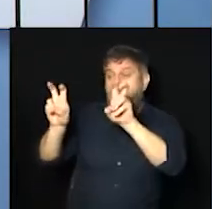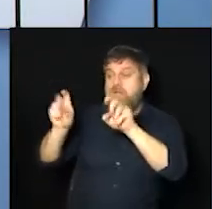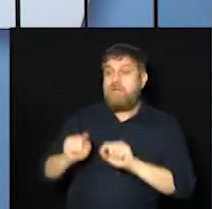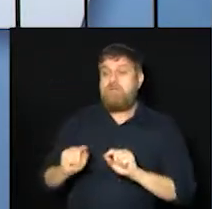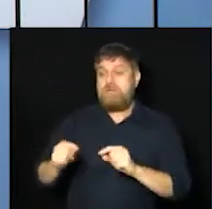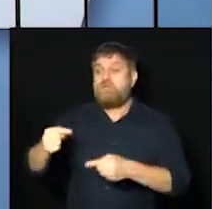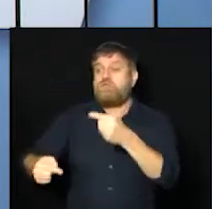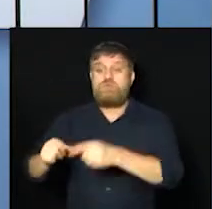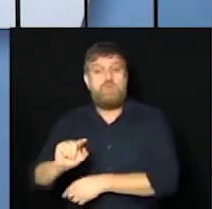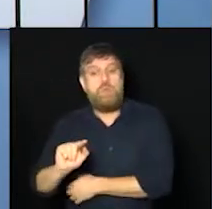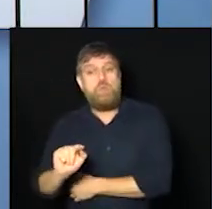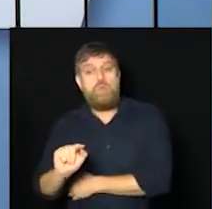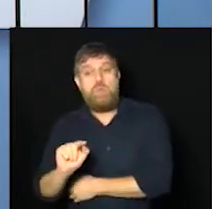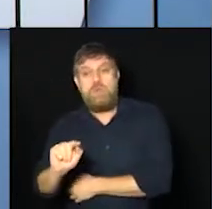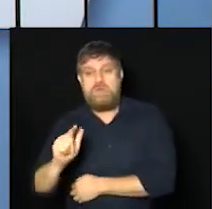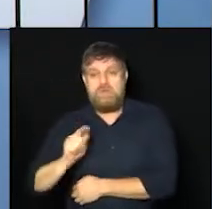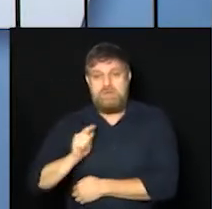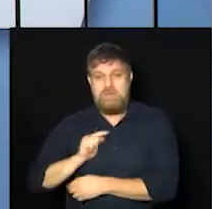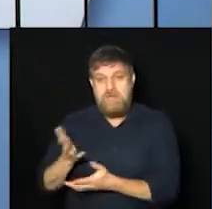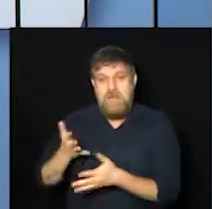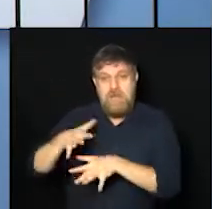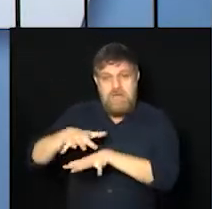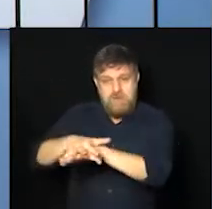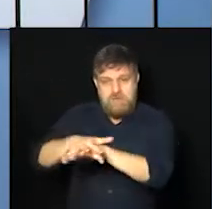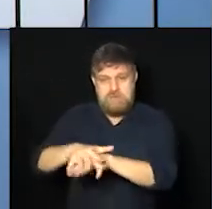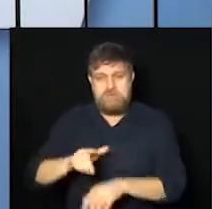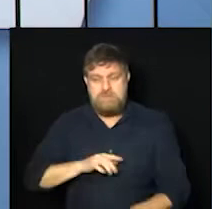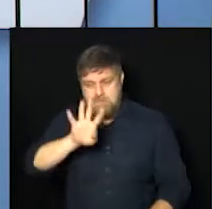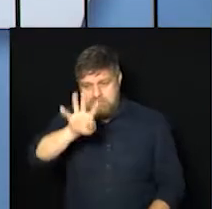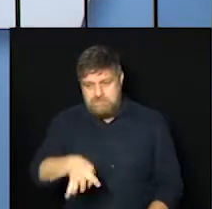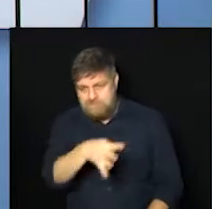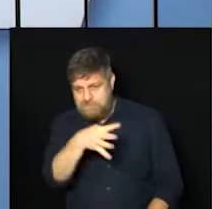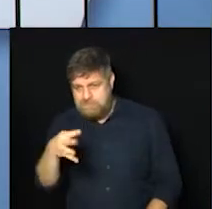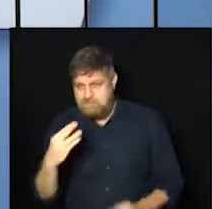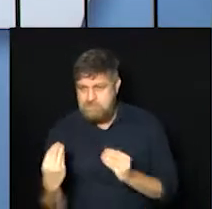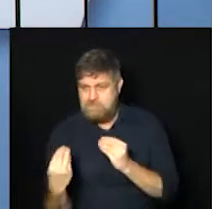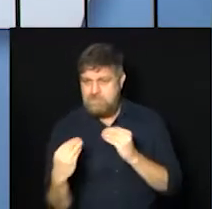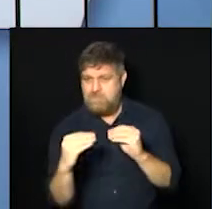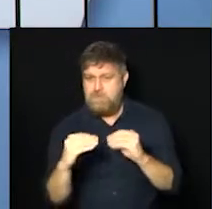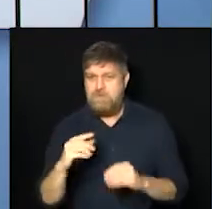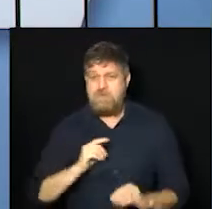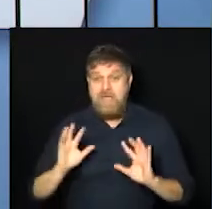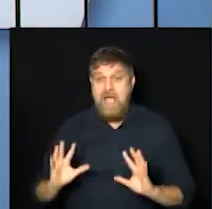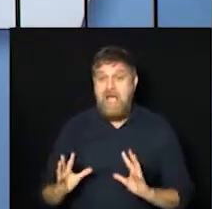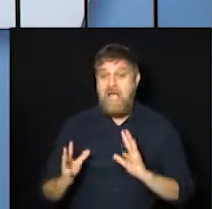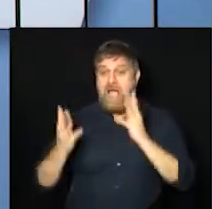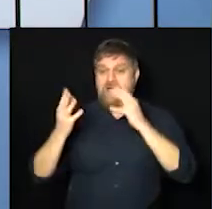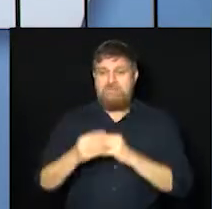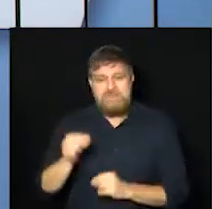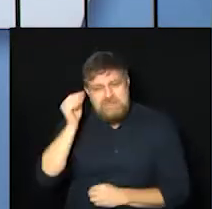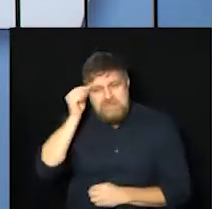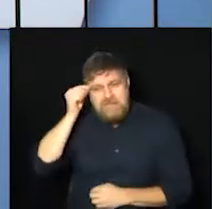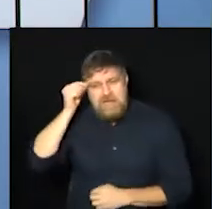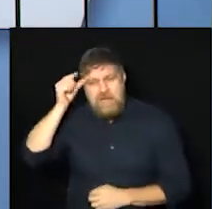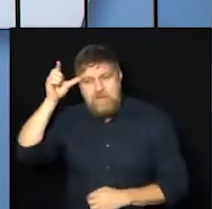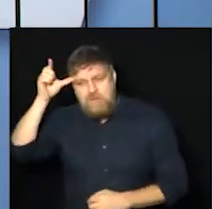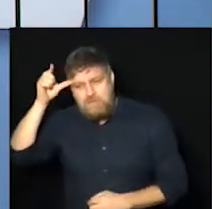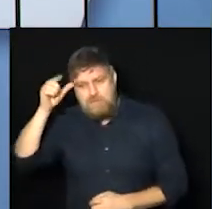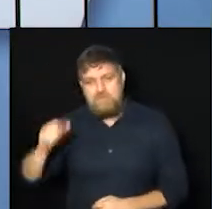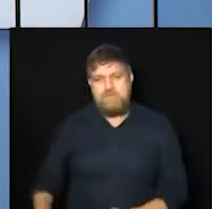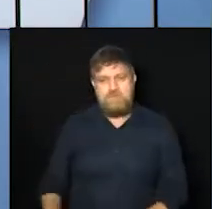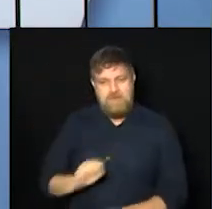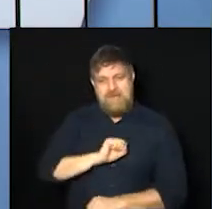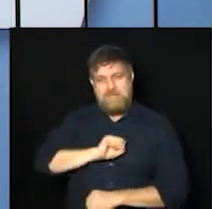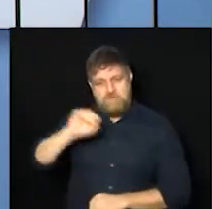discutir a inclusão no calendário oficial do município do evento Festa Cultural Destaques do Axé.